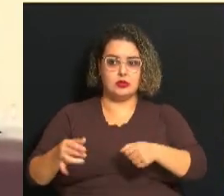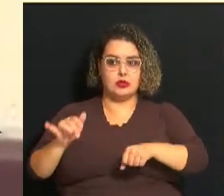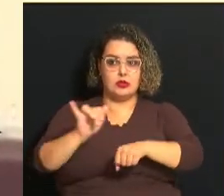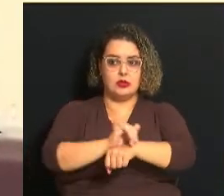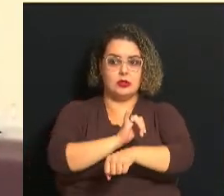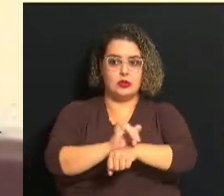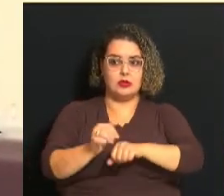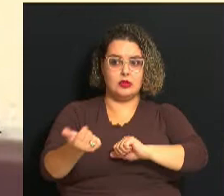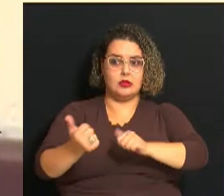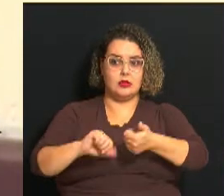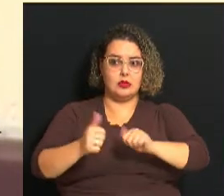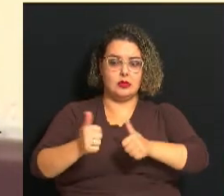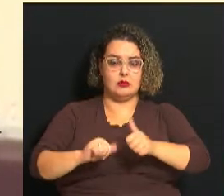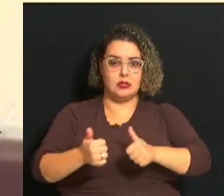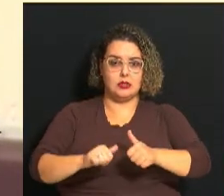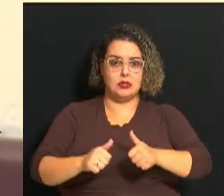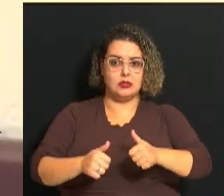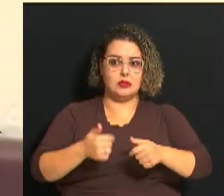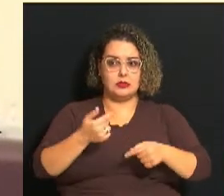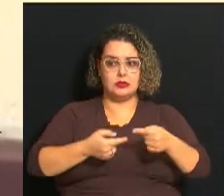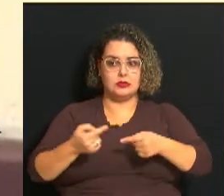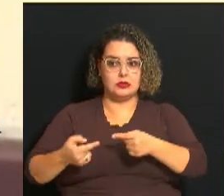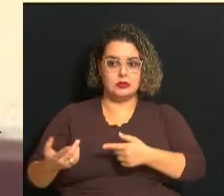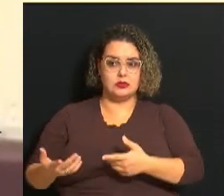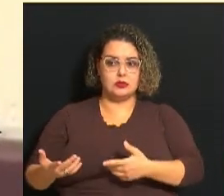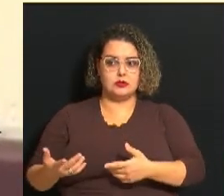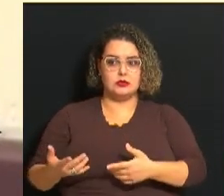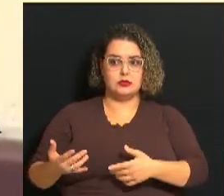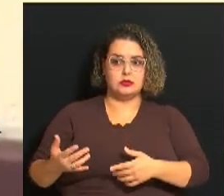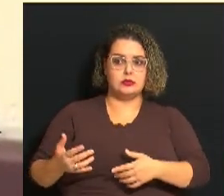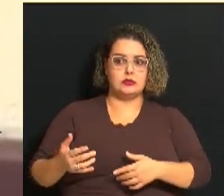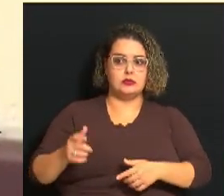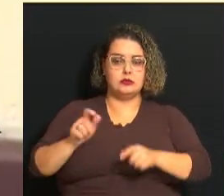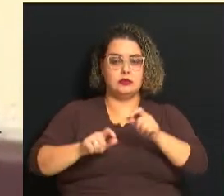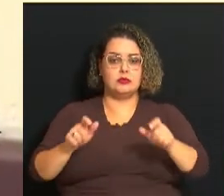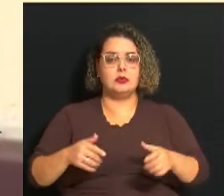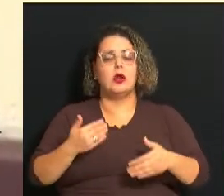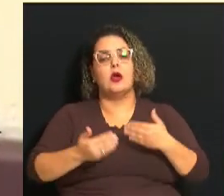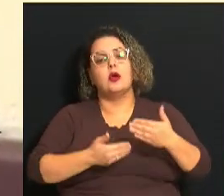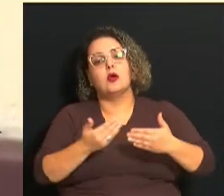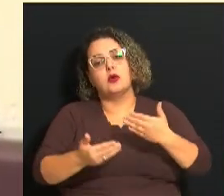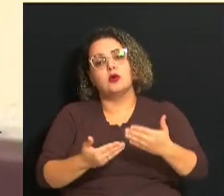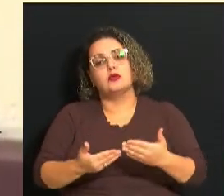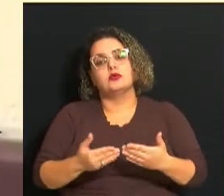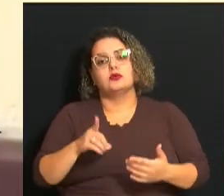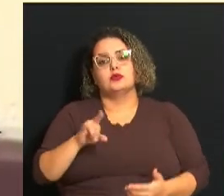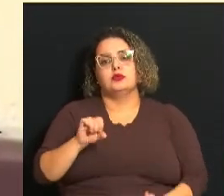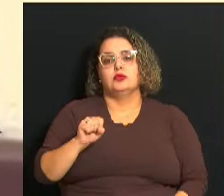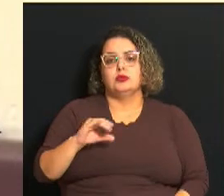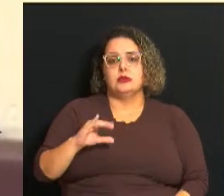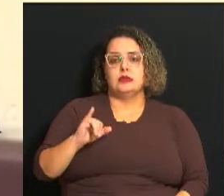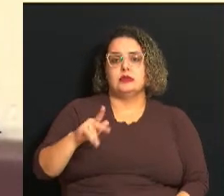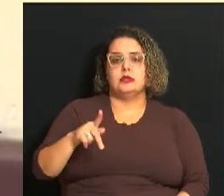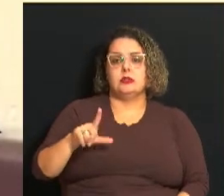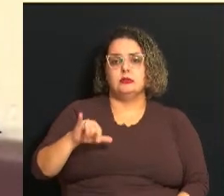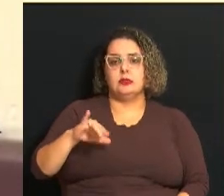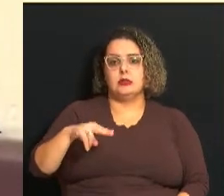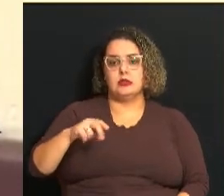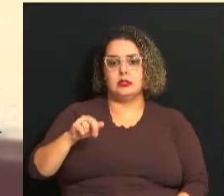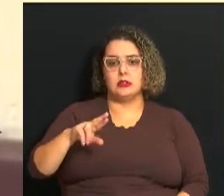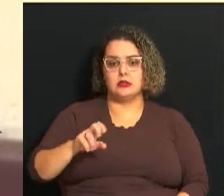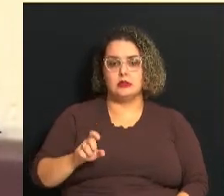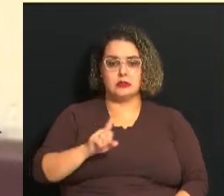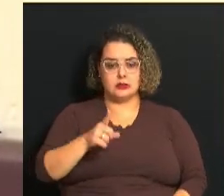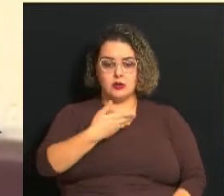avaliação e administração de pessoal em que os processos disciplinares não caibam aos